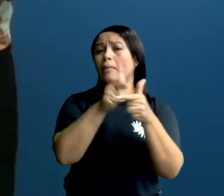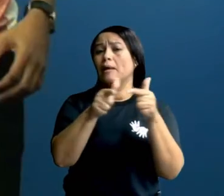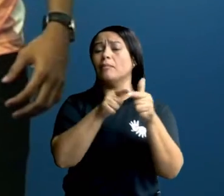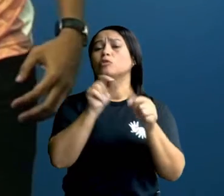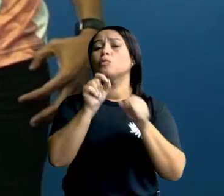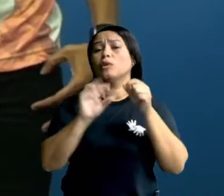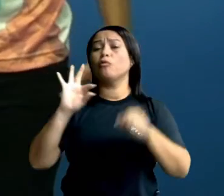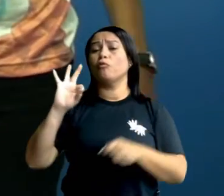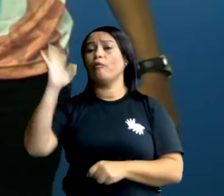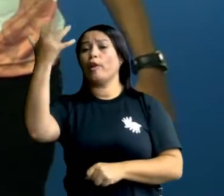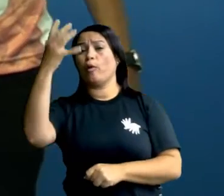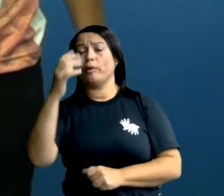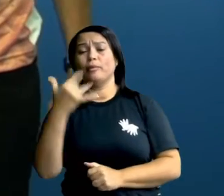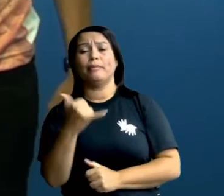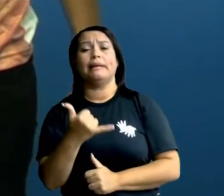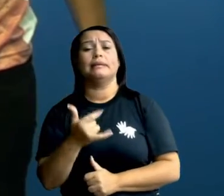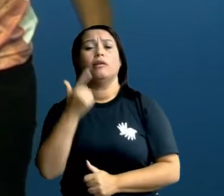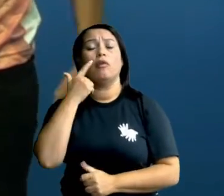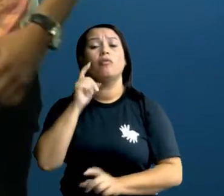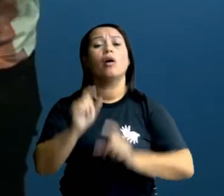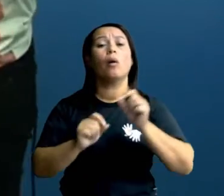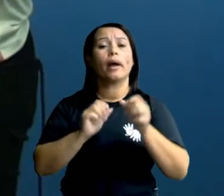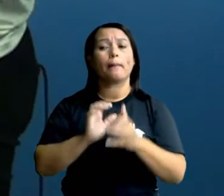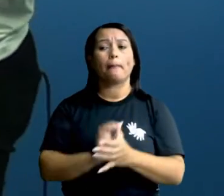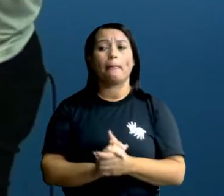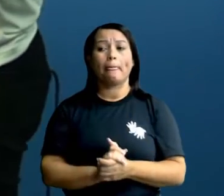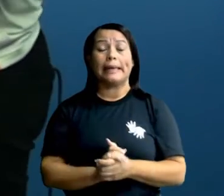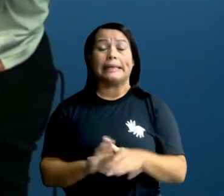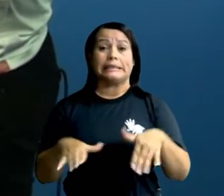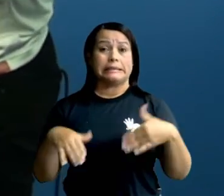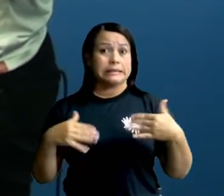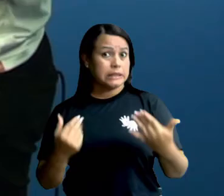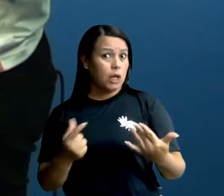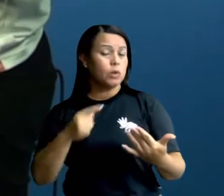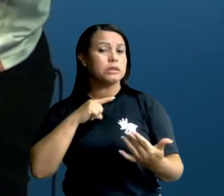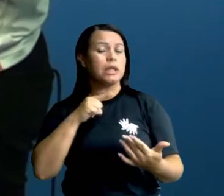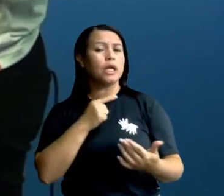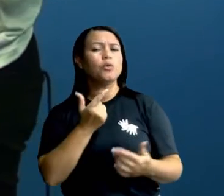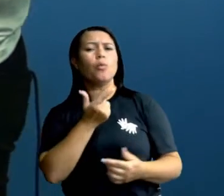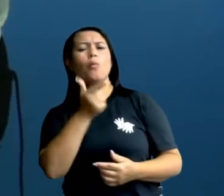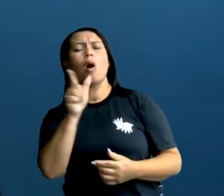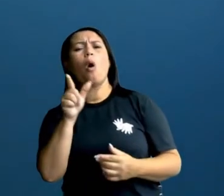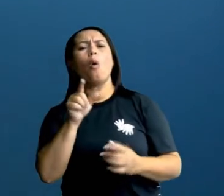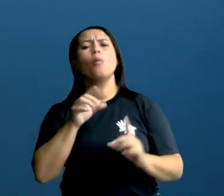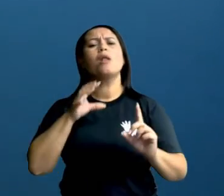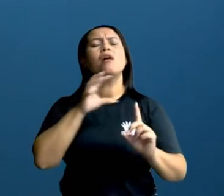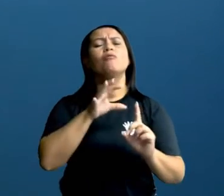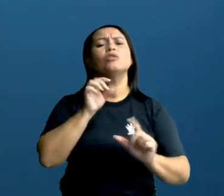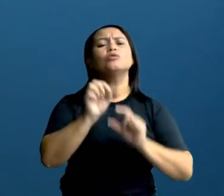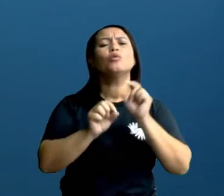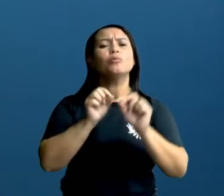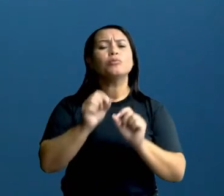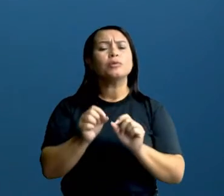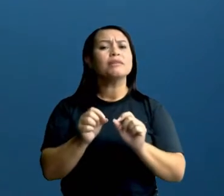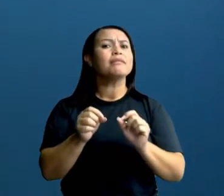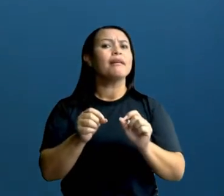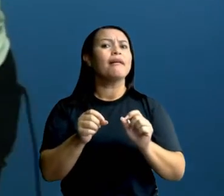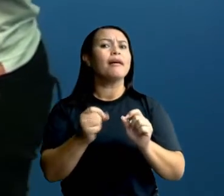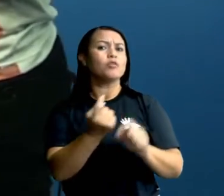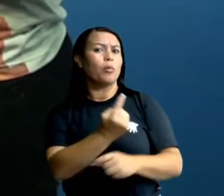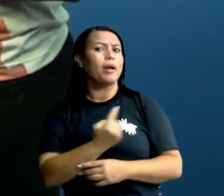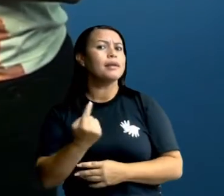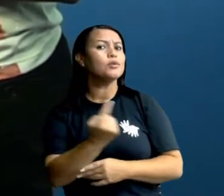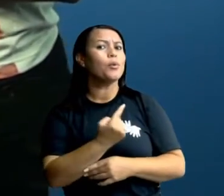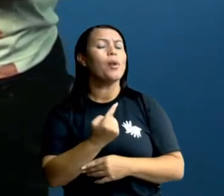esse fenômeno, beleza? E aí uma outra influência que a rotação teria é sobre exatamente a circulação